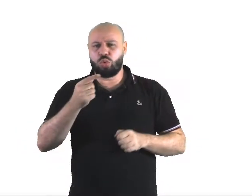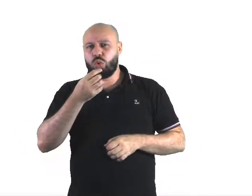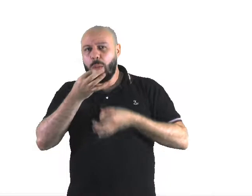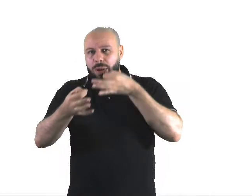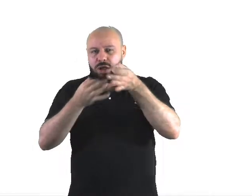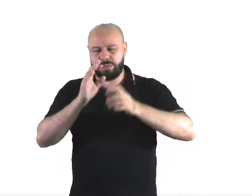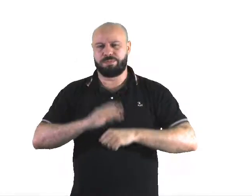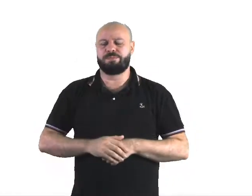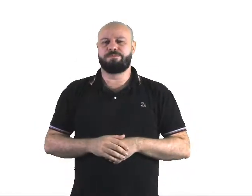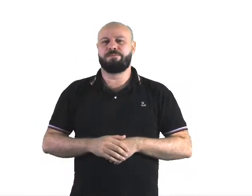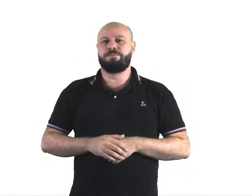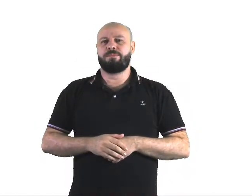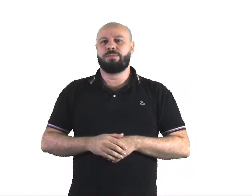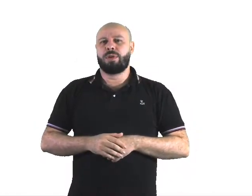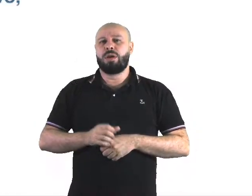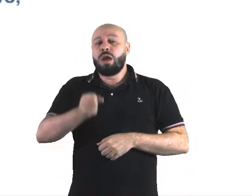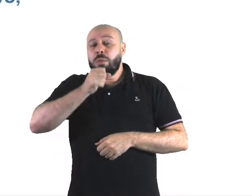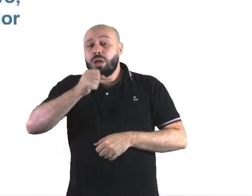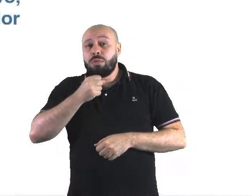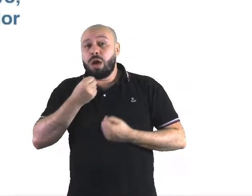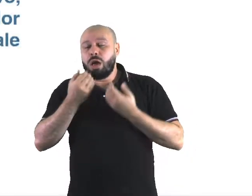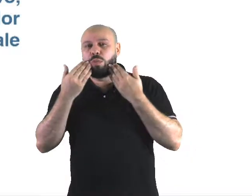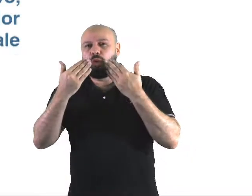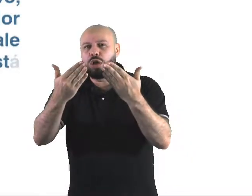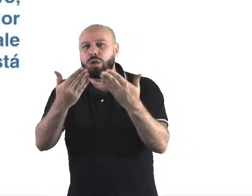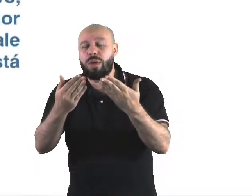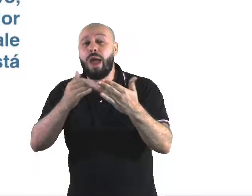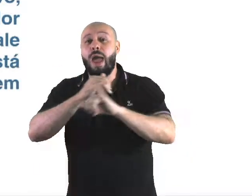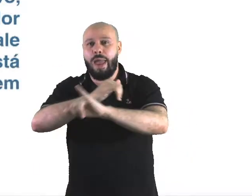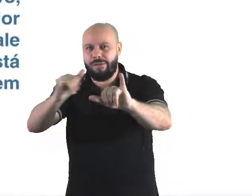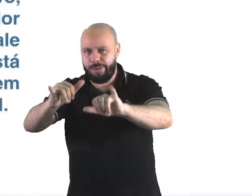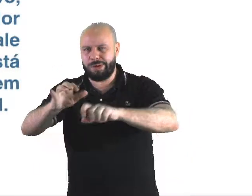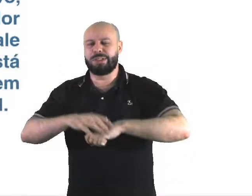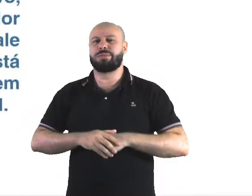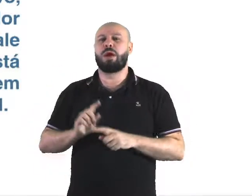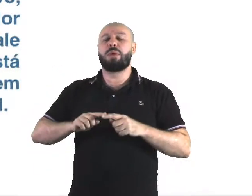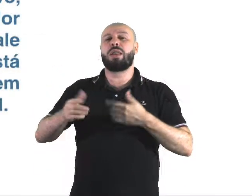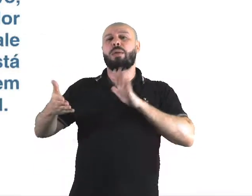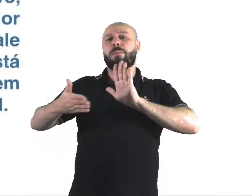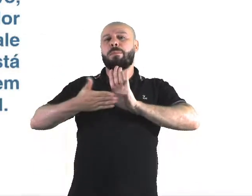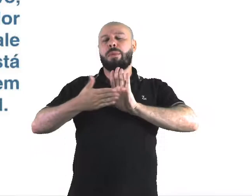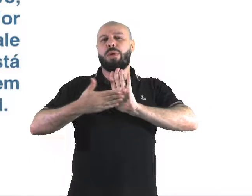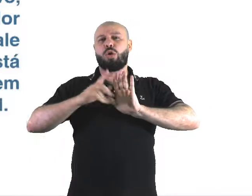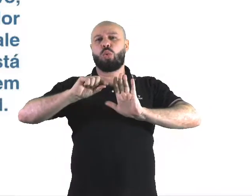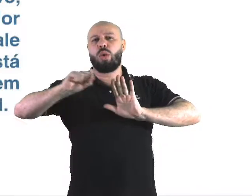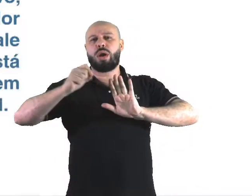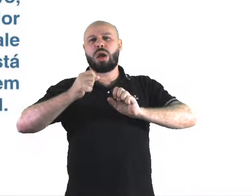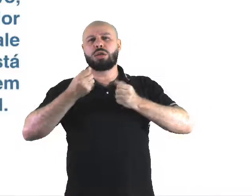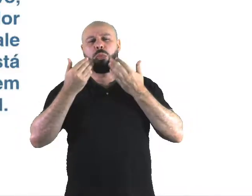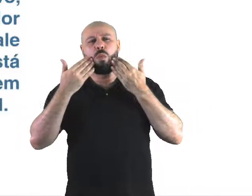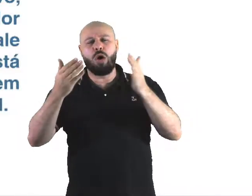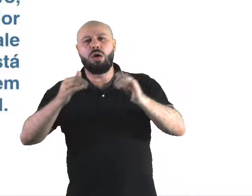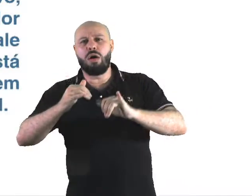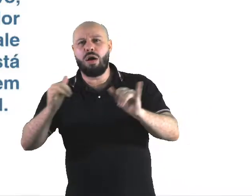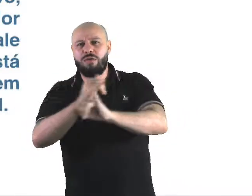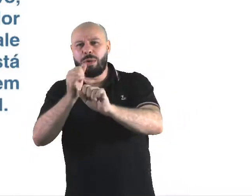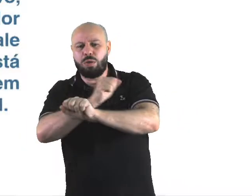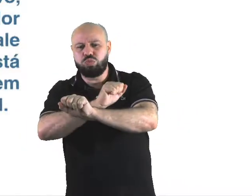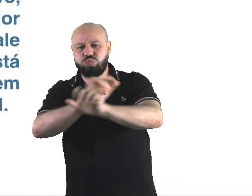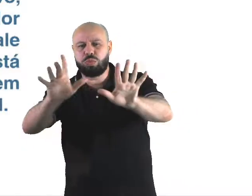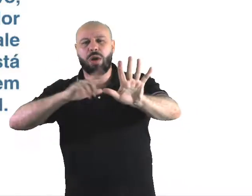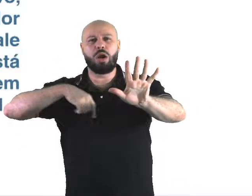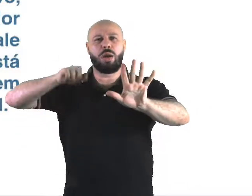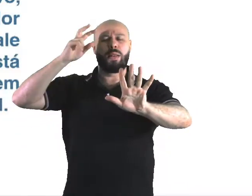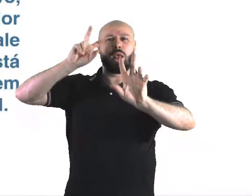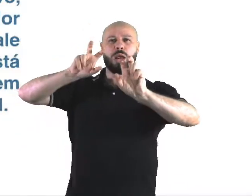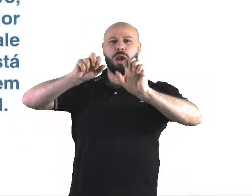uma reportagem é expositiva e informativa, pois tem o propósito de expor informações sobre um